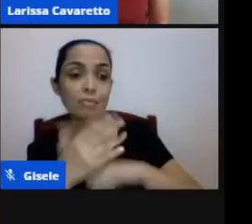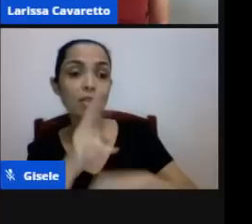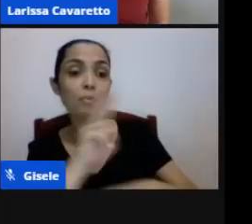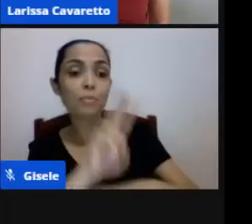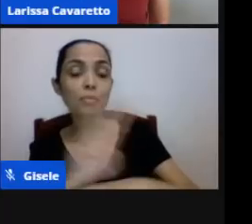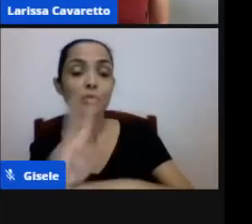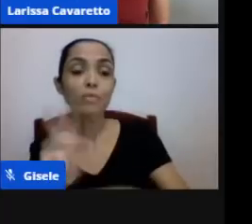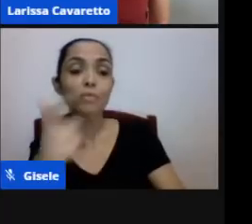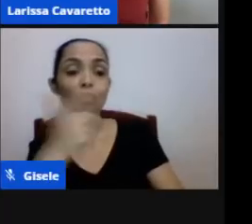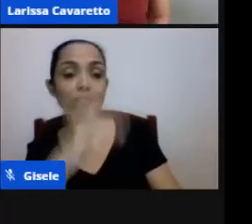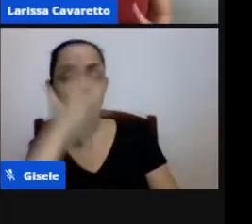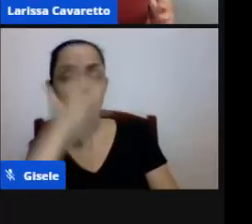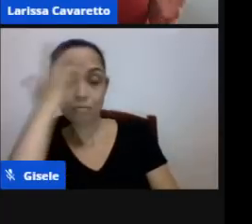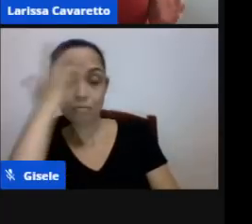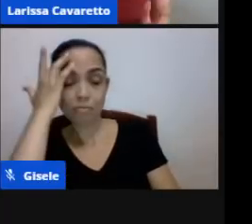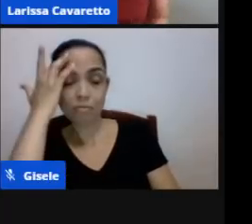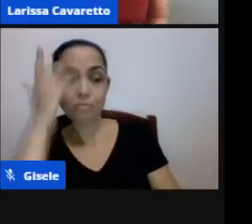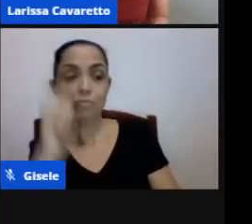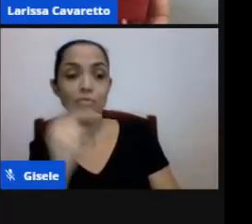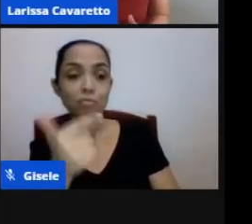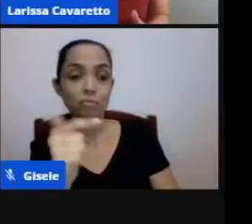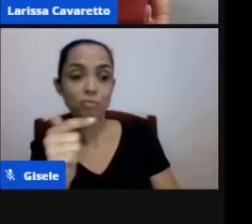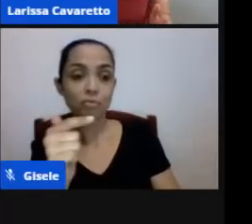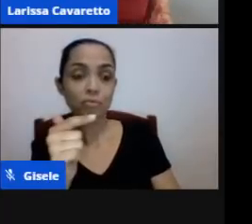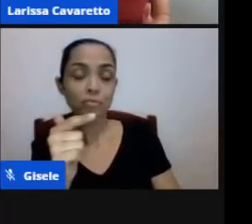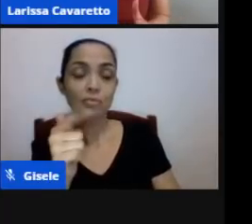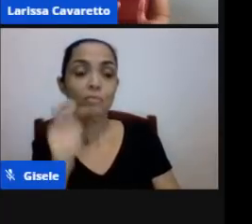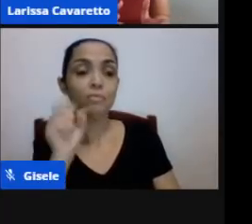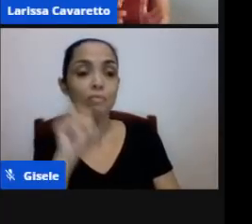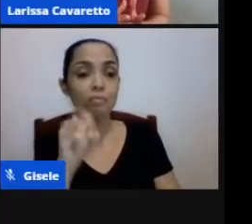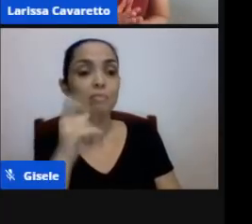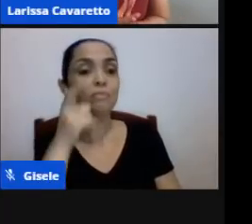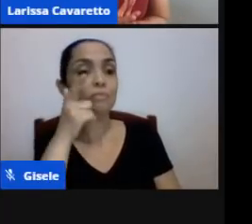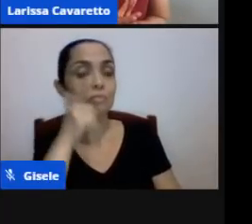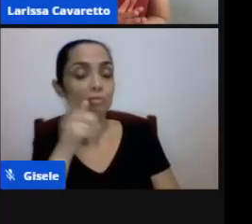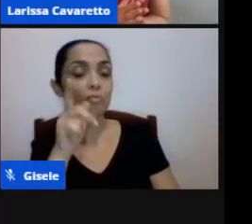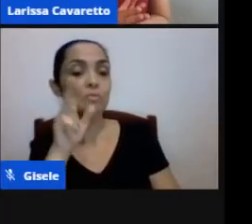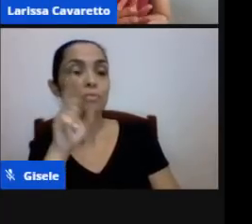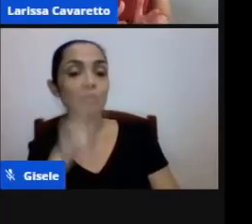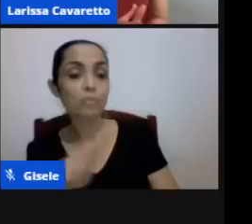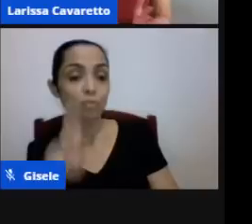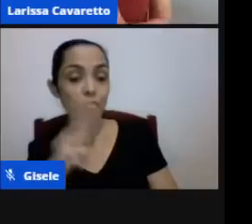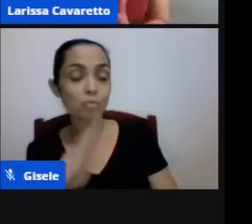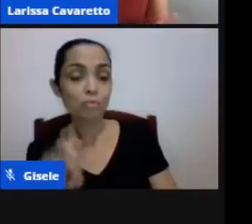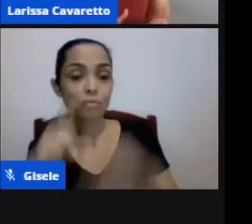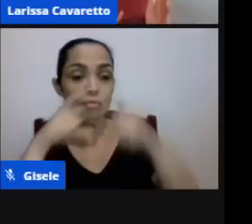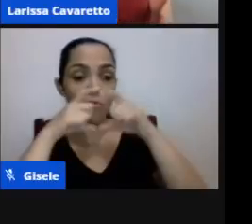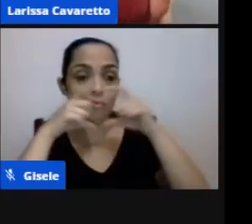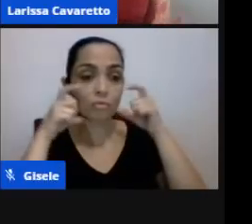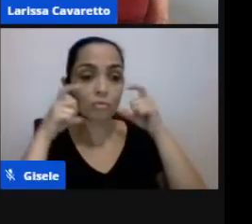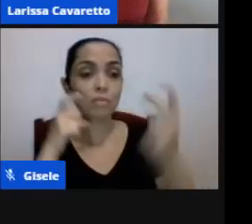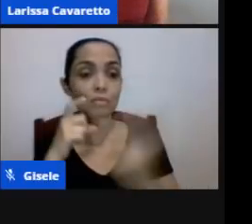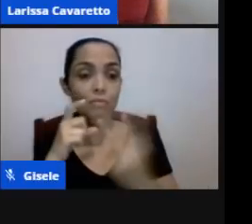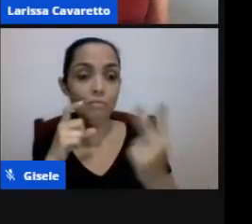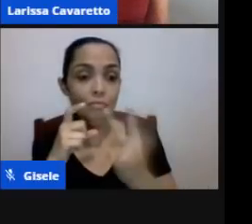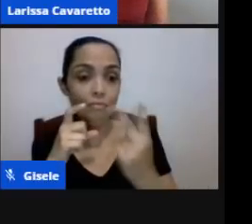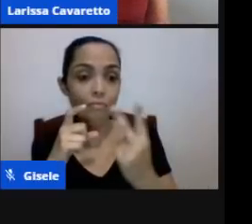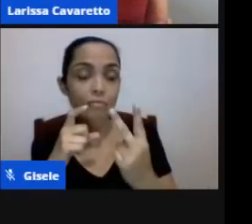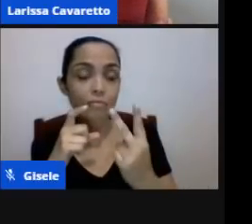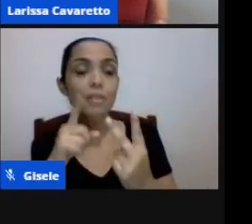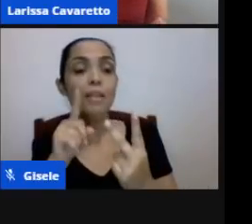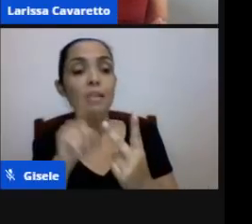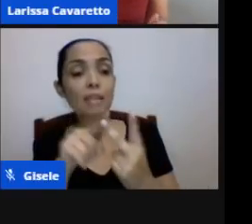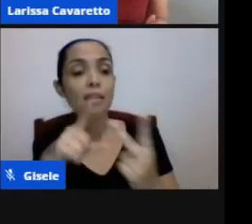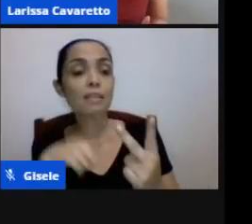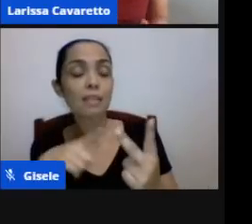pessoas de pegarem. Tá? Agora, se a gente usa a máscara, as duas pessoas usam máscara, que tanto quem está com